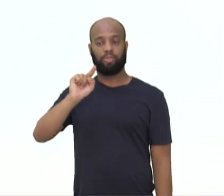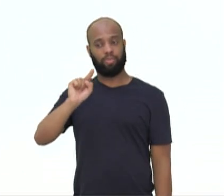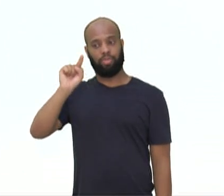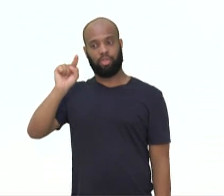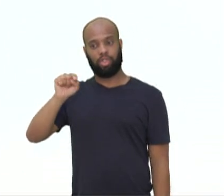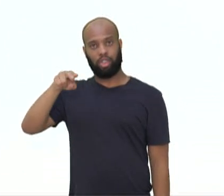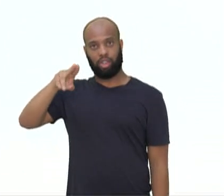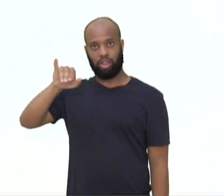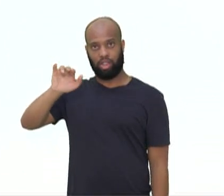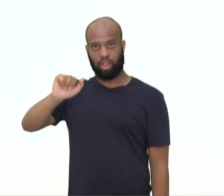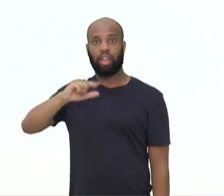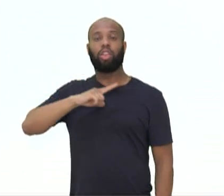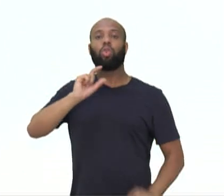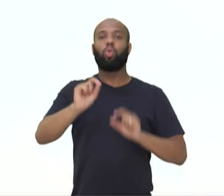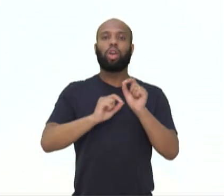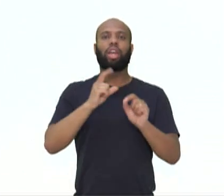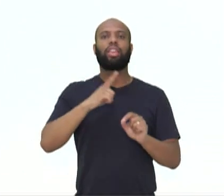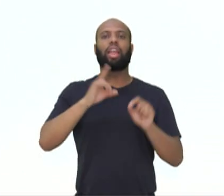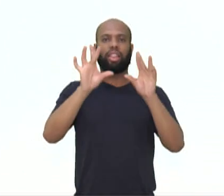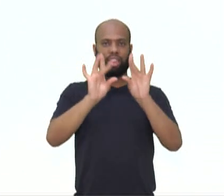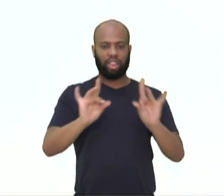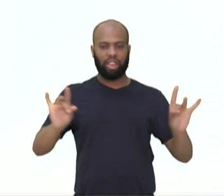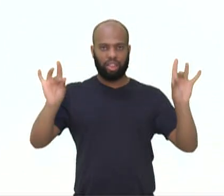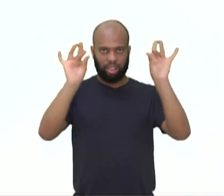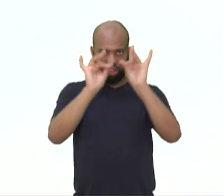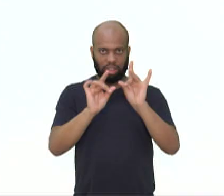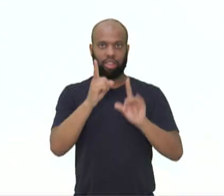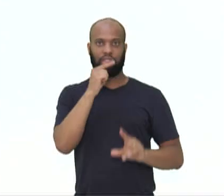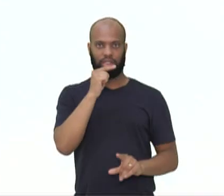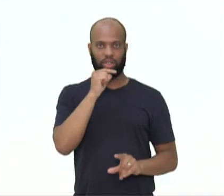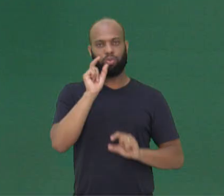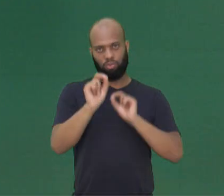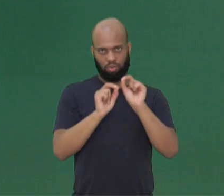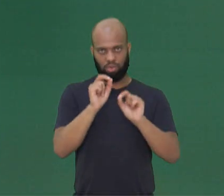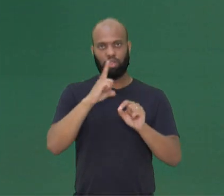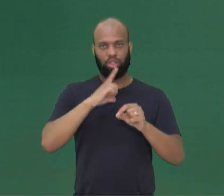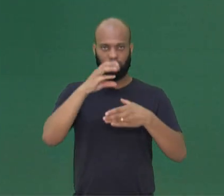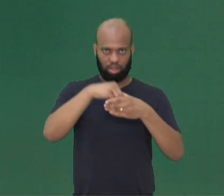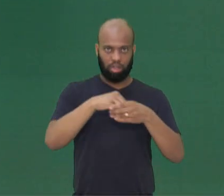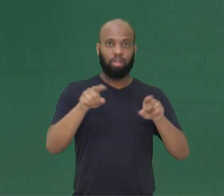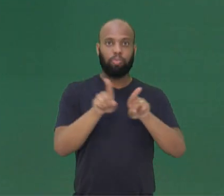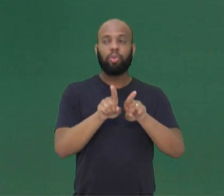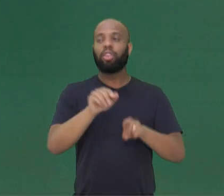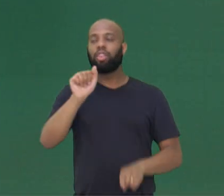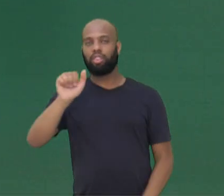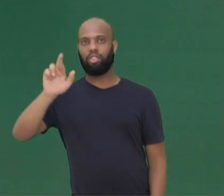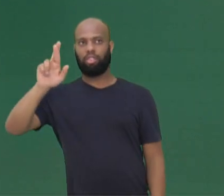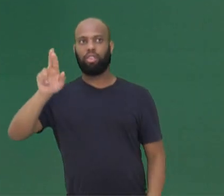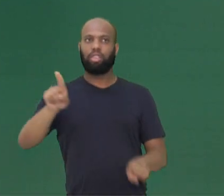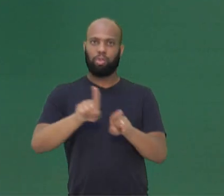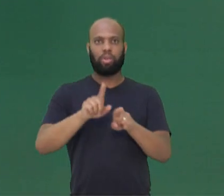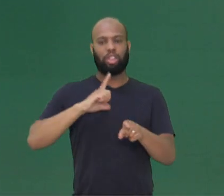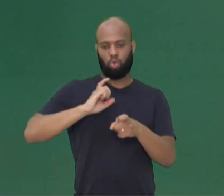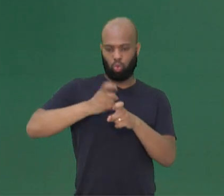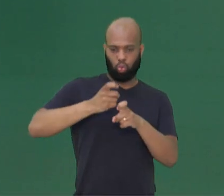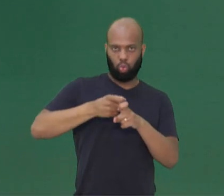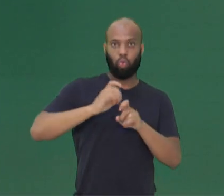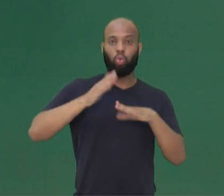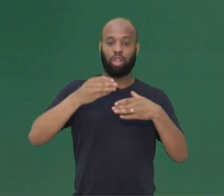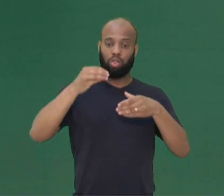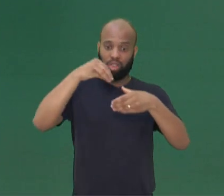nós temos a parte líquida, que é a água, e o ar. Então, se a gente perceber, o solo tem seres